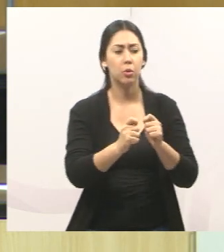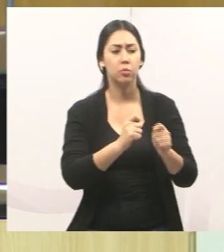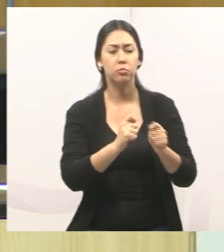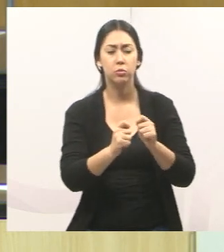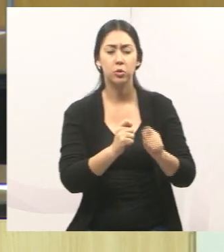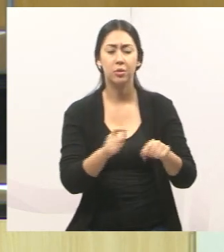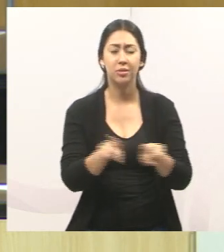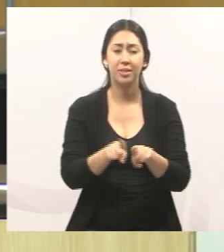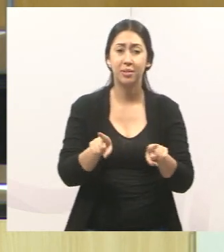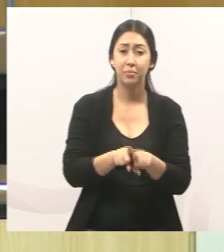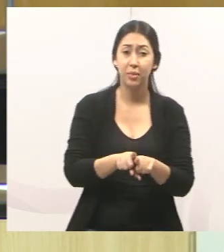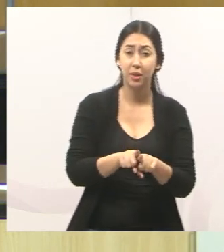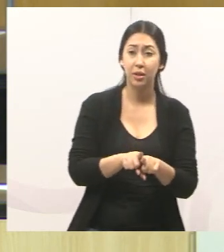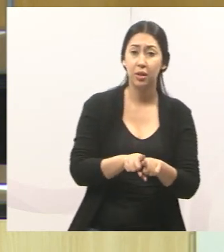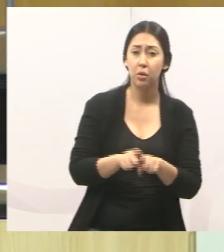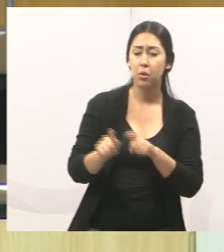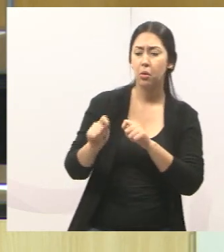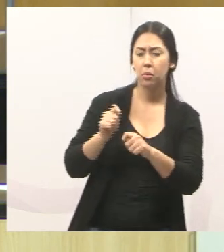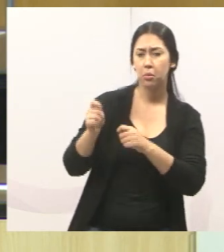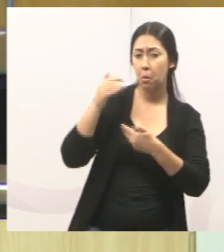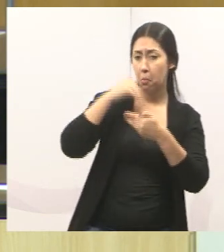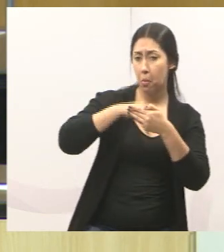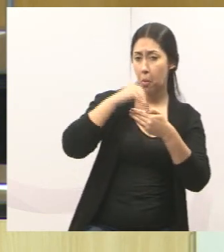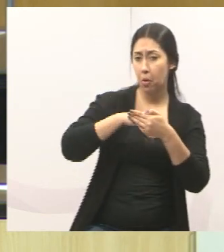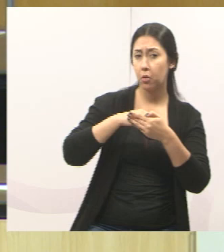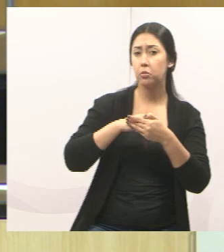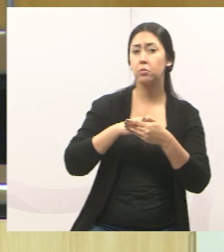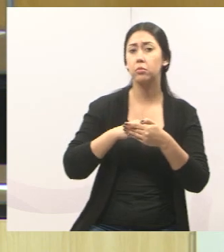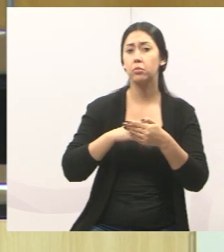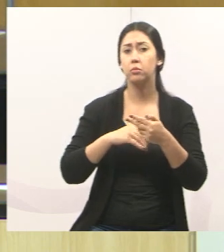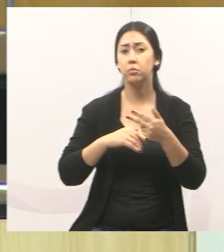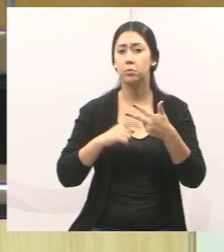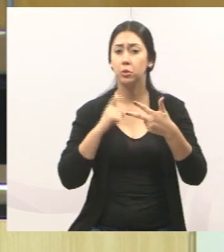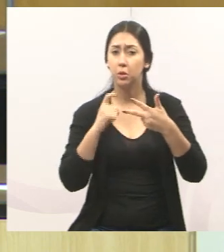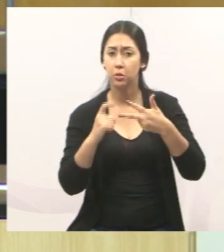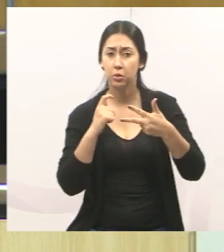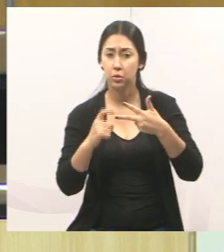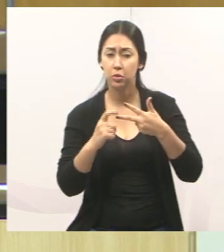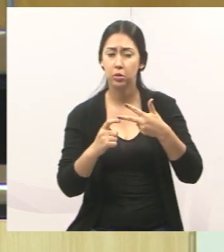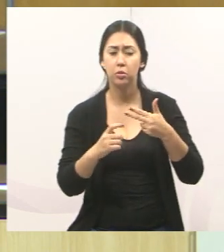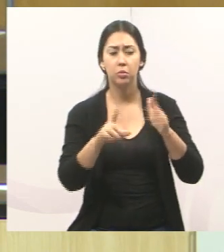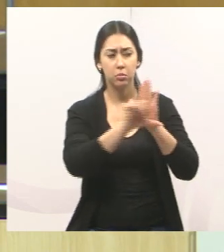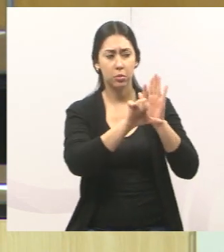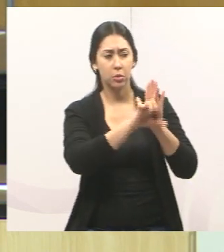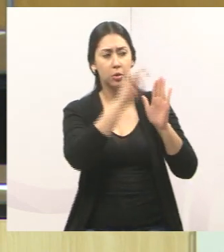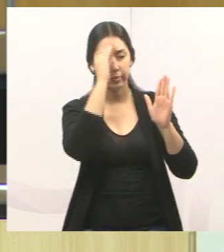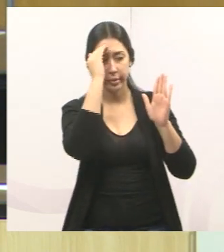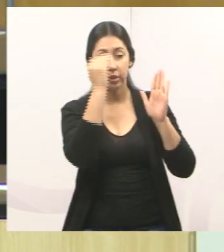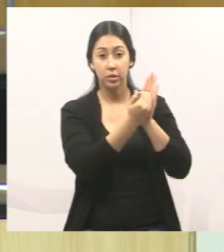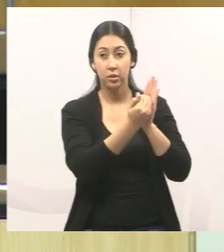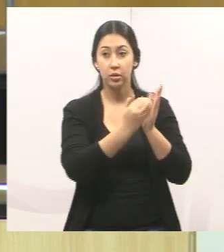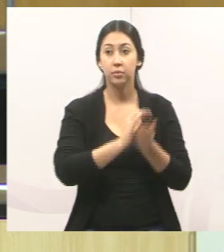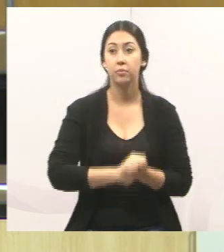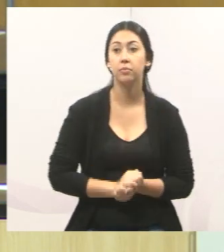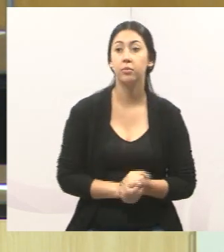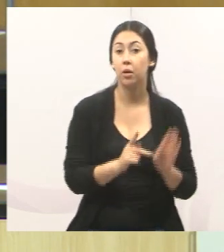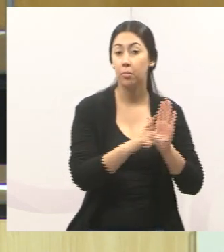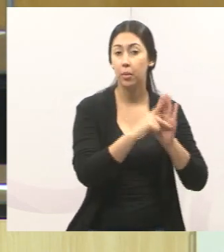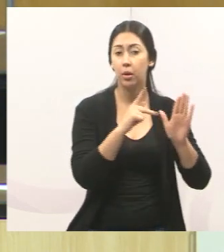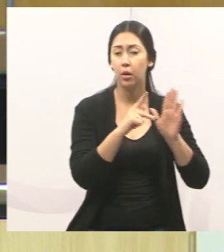pelos sistemas de controle interno do Poder Executivo Municipal, na forma da lei. Parágrafo 1º.